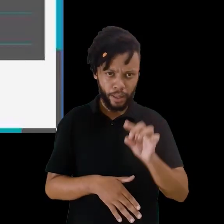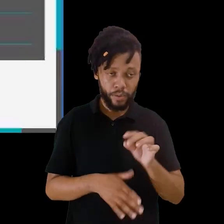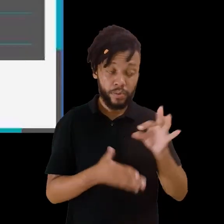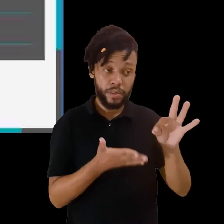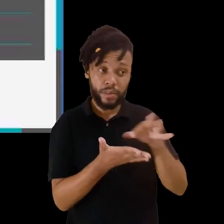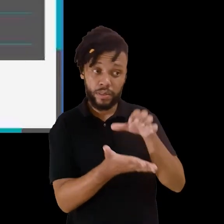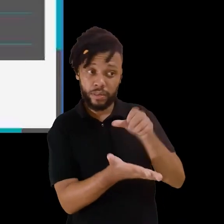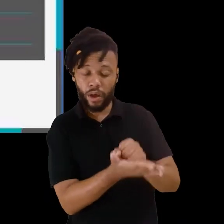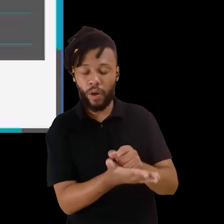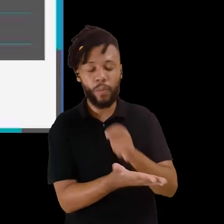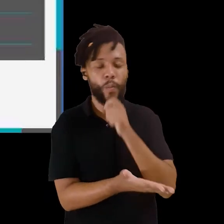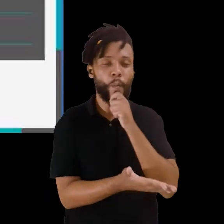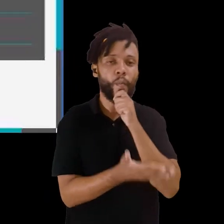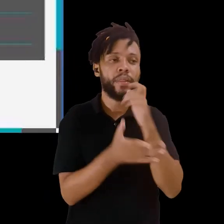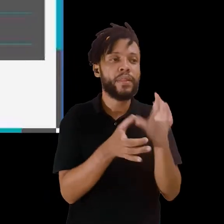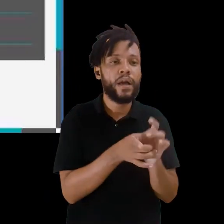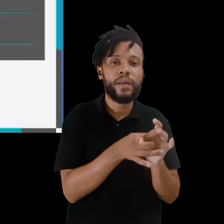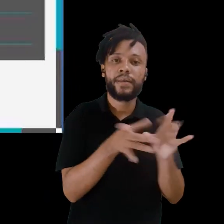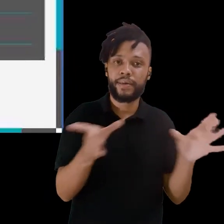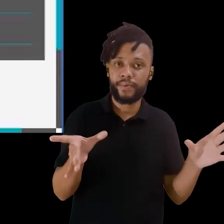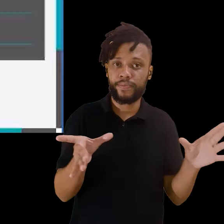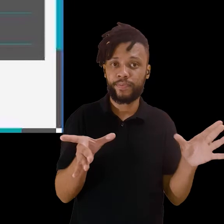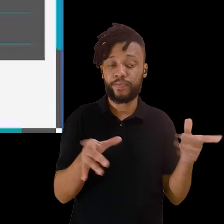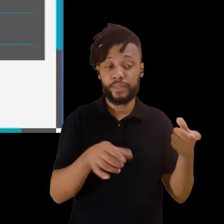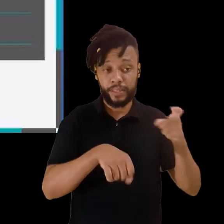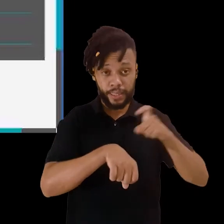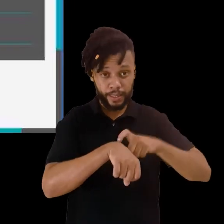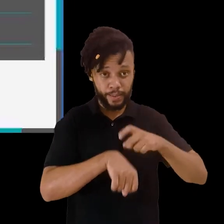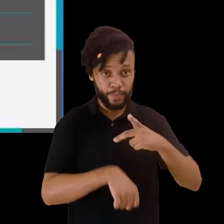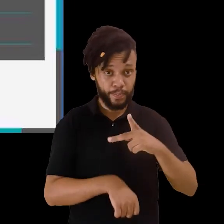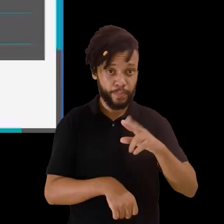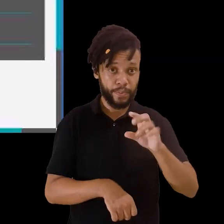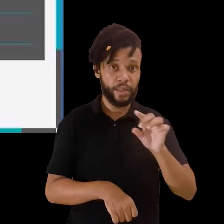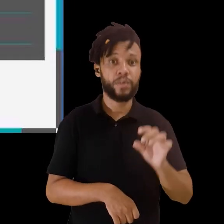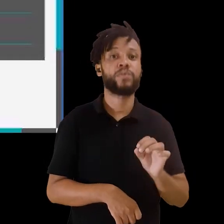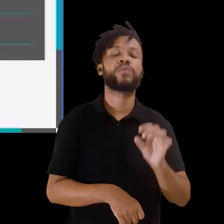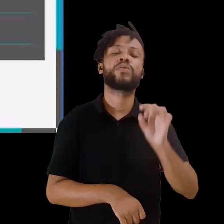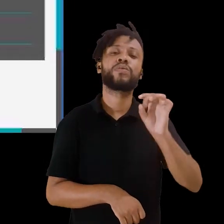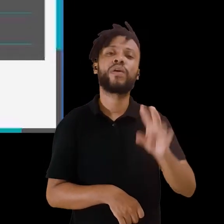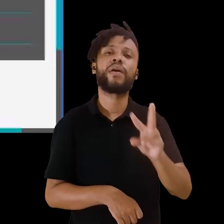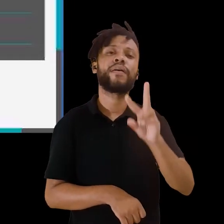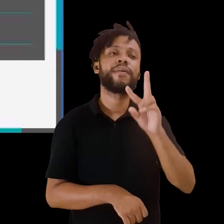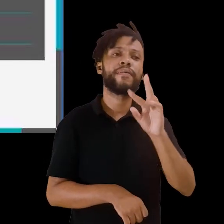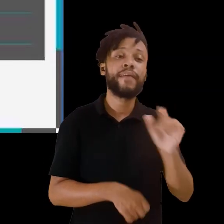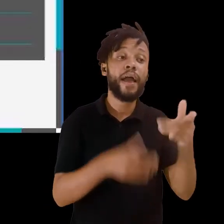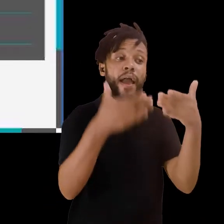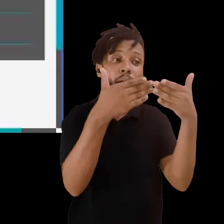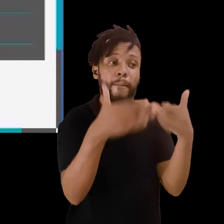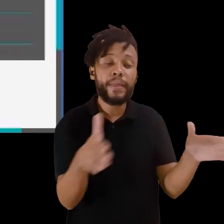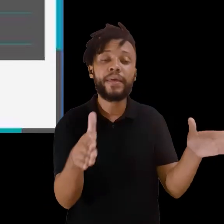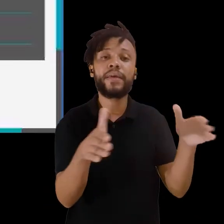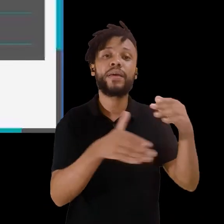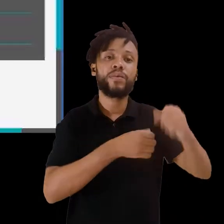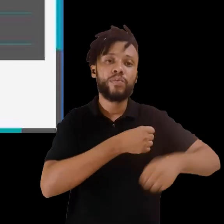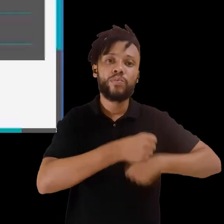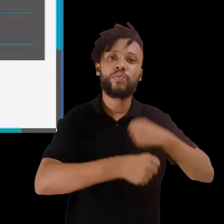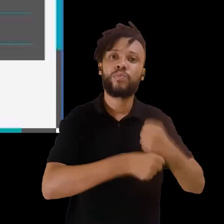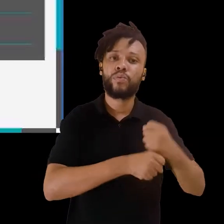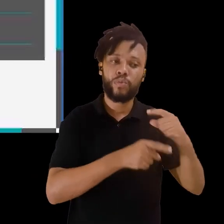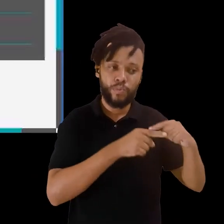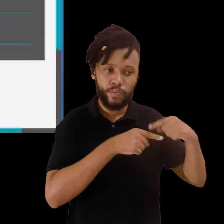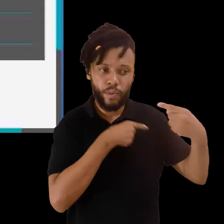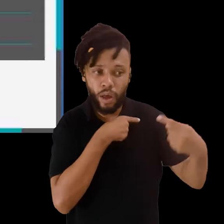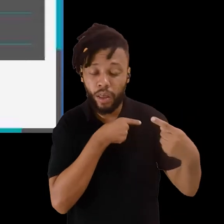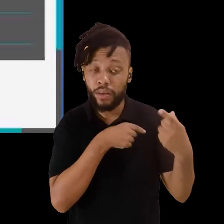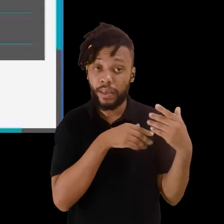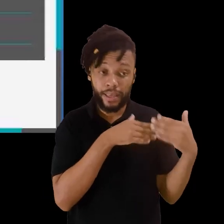projetos pela lei não está aberto. E esse prazo somente vai abrir no ano que